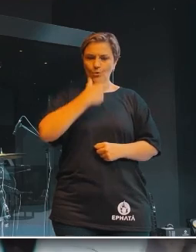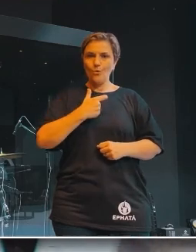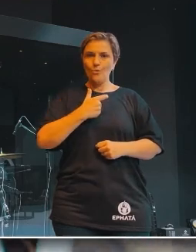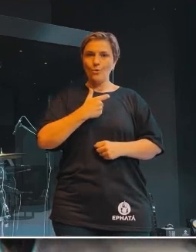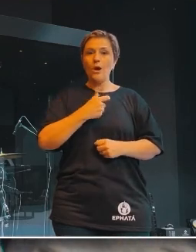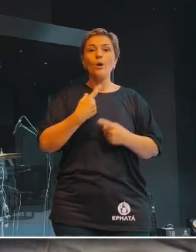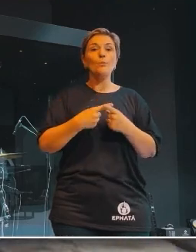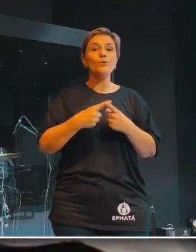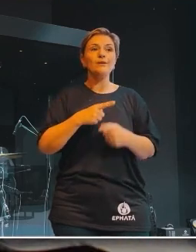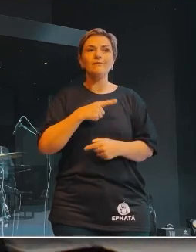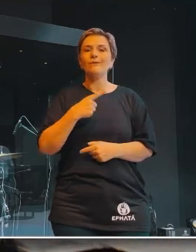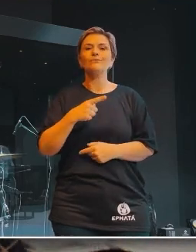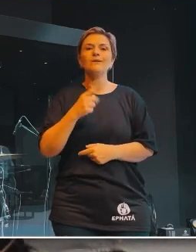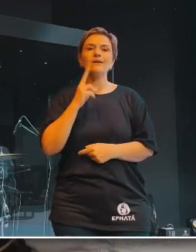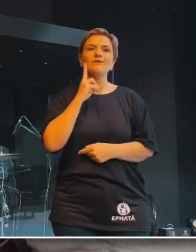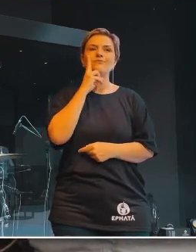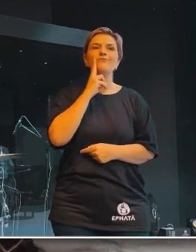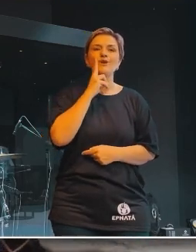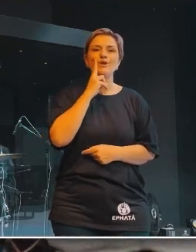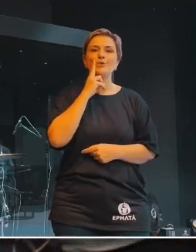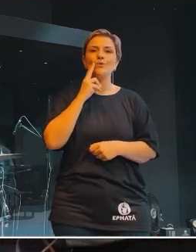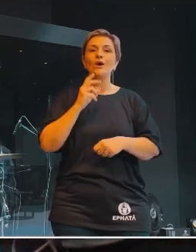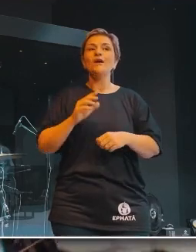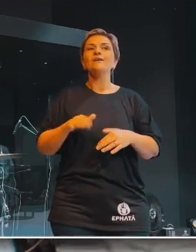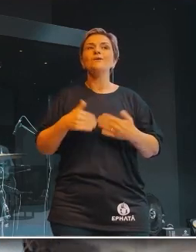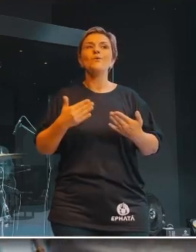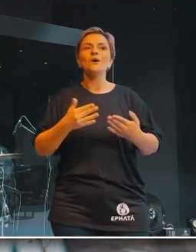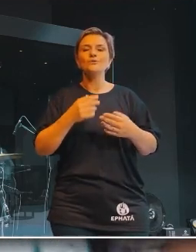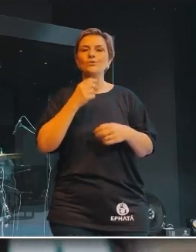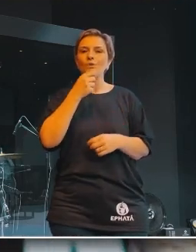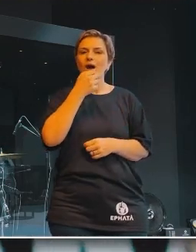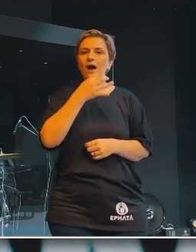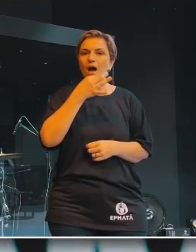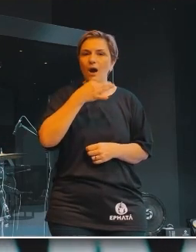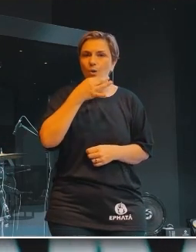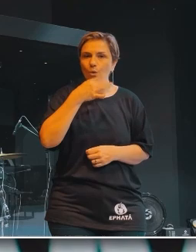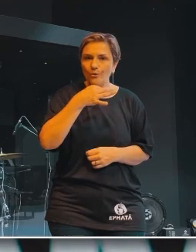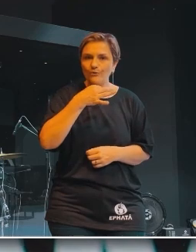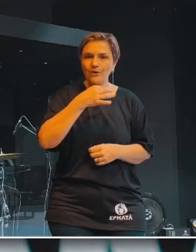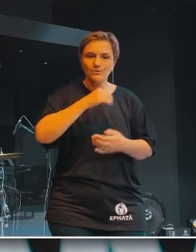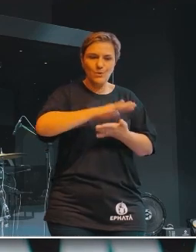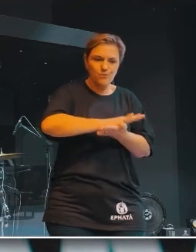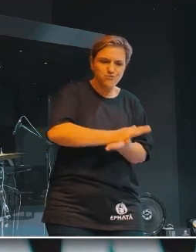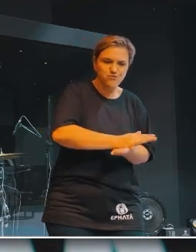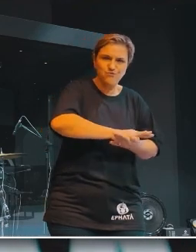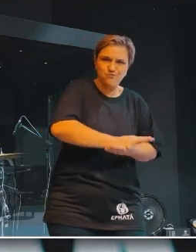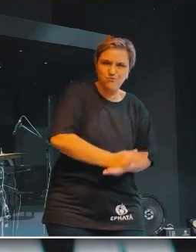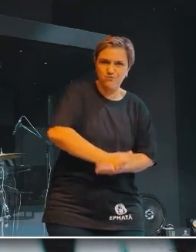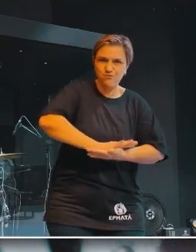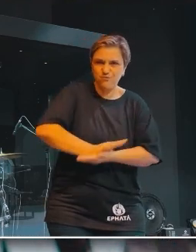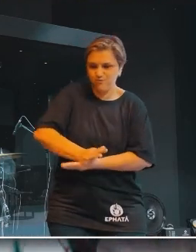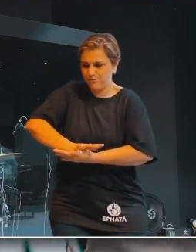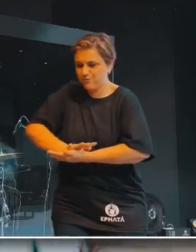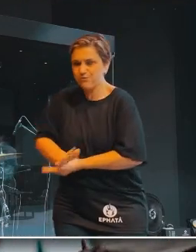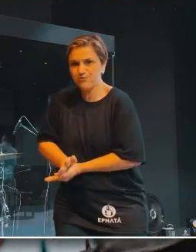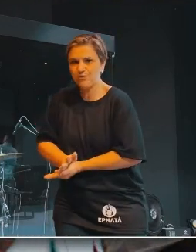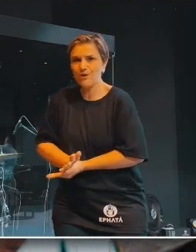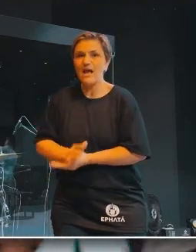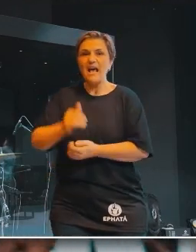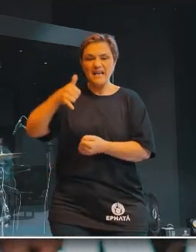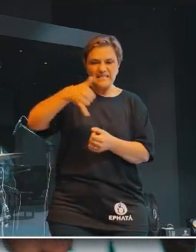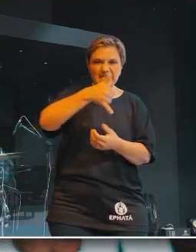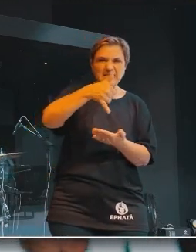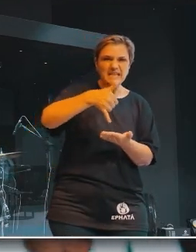vinho enquanto a uva não for prensada. Não tem azeitona enquanto, ou melhor, não